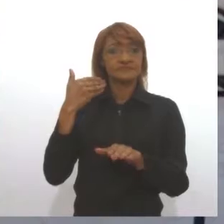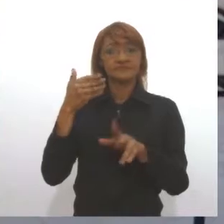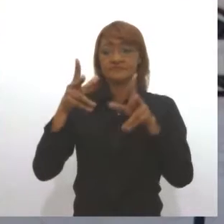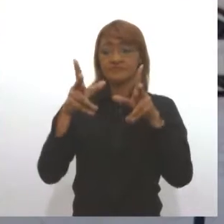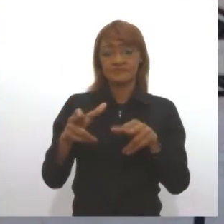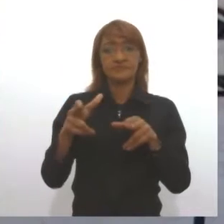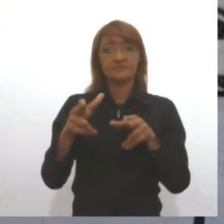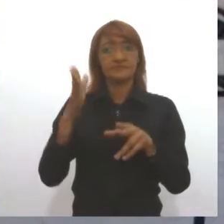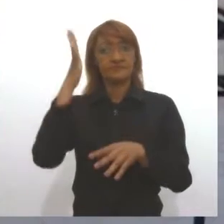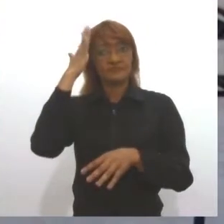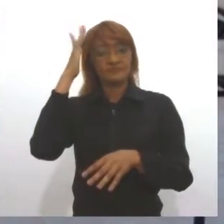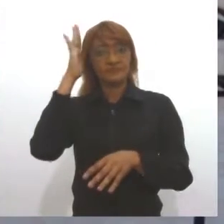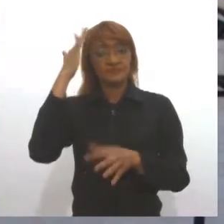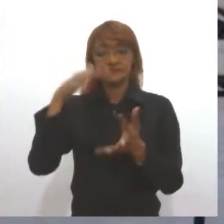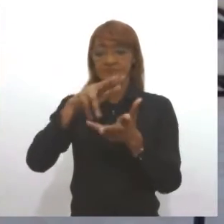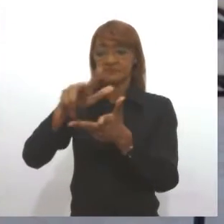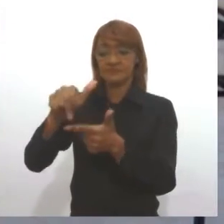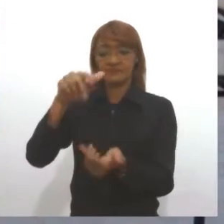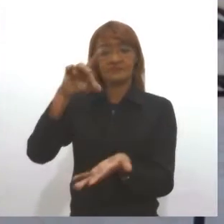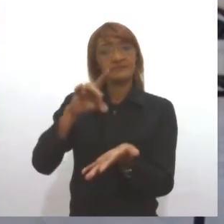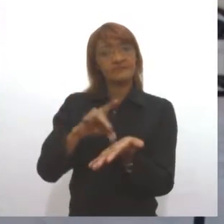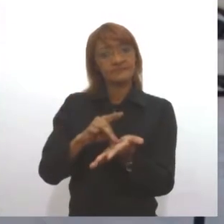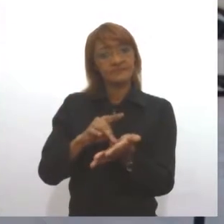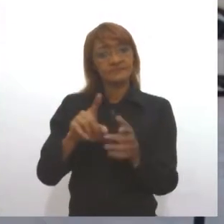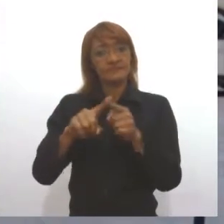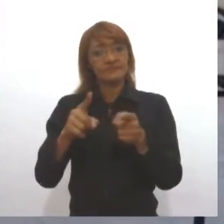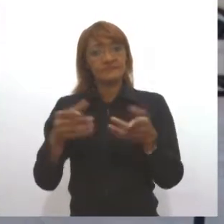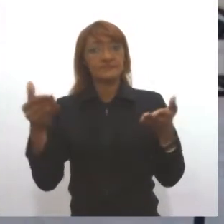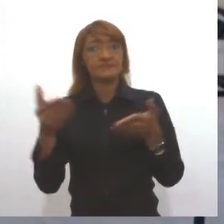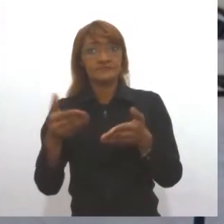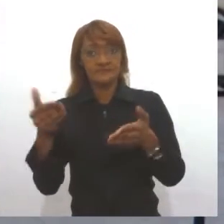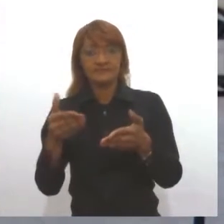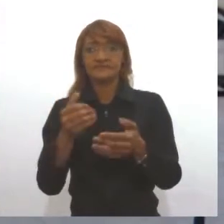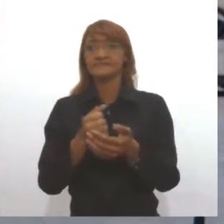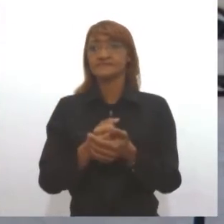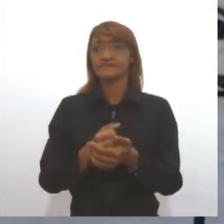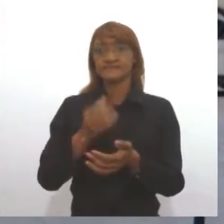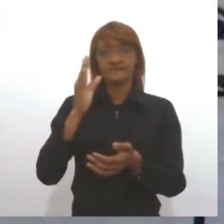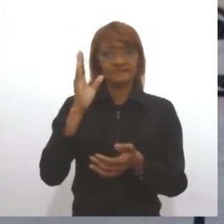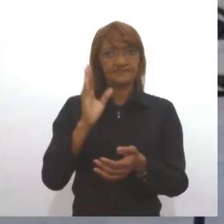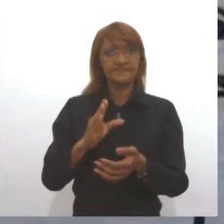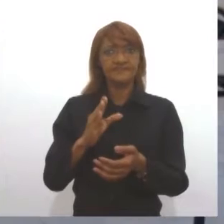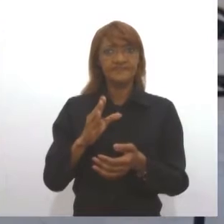do mundo e da realidade. Com o advento do iluminismo e da modernidade,